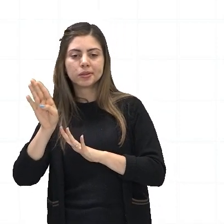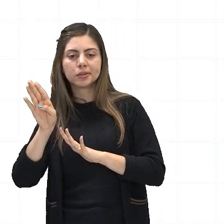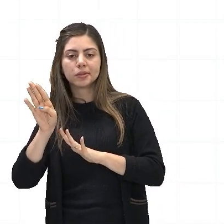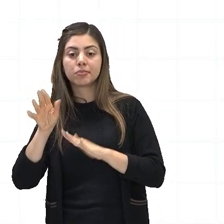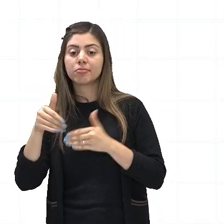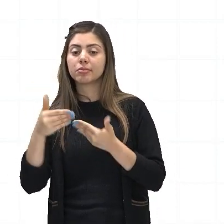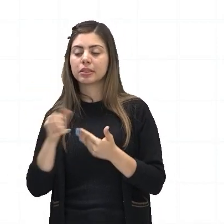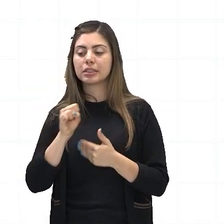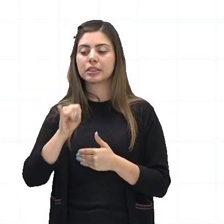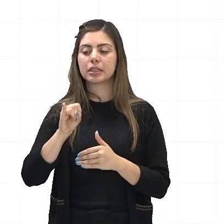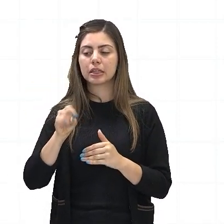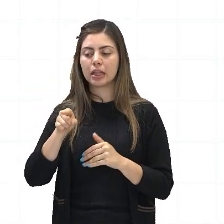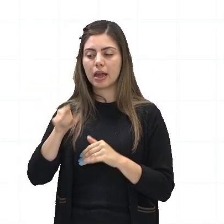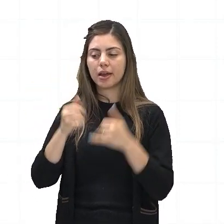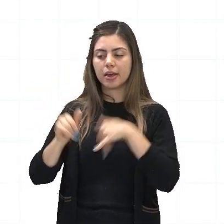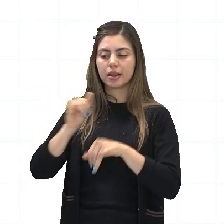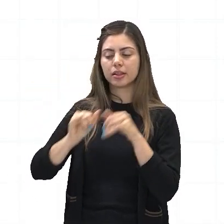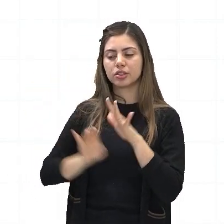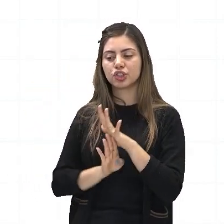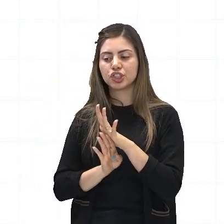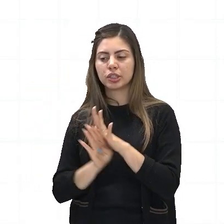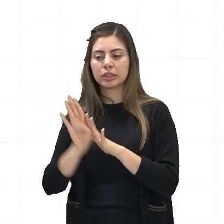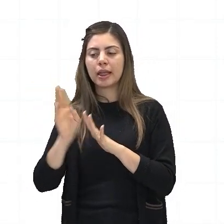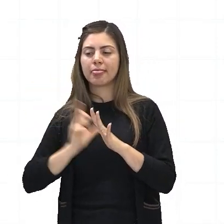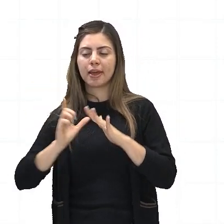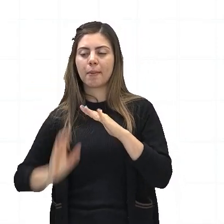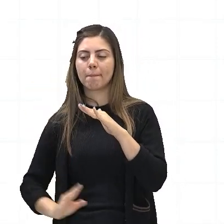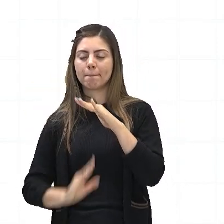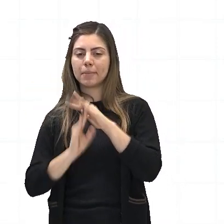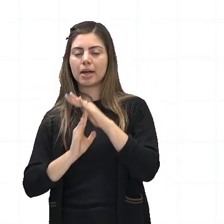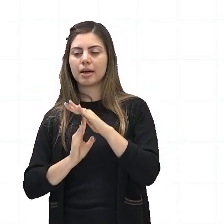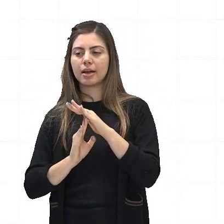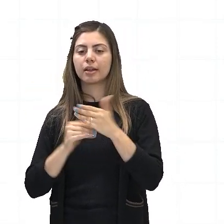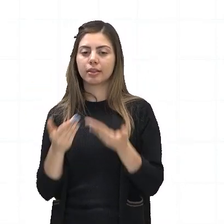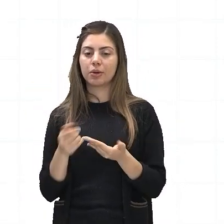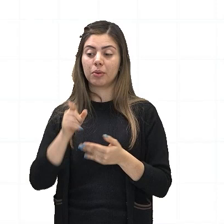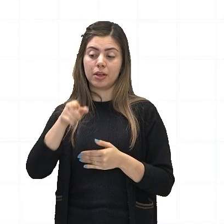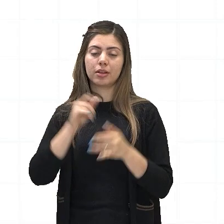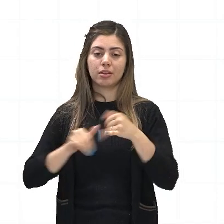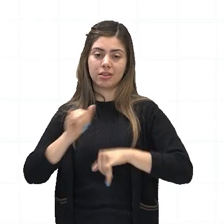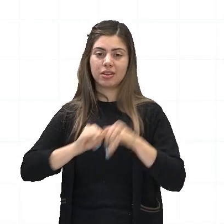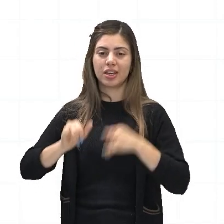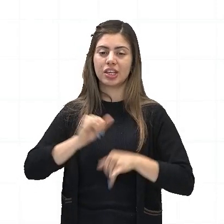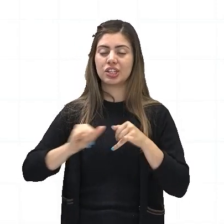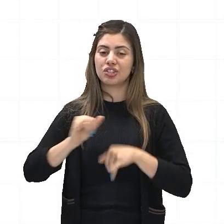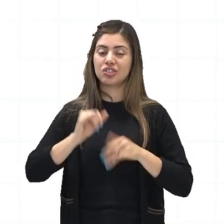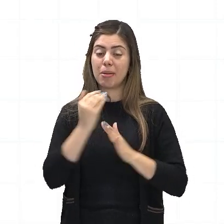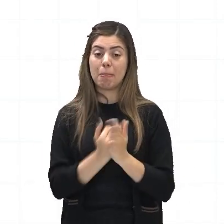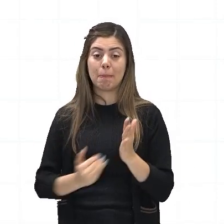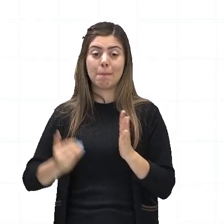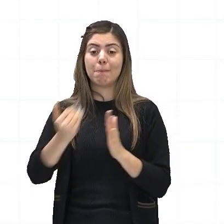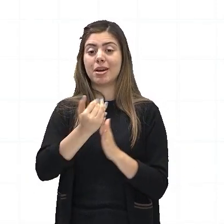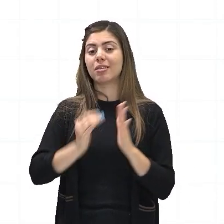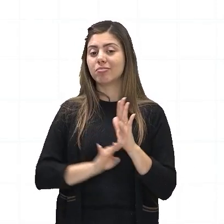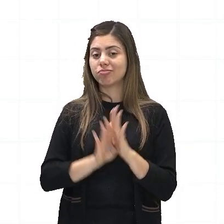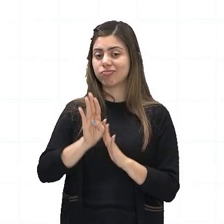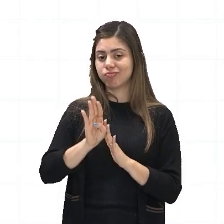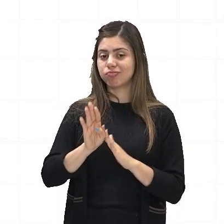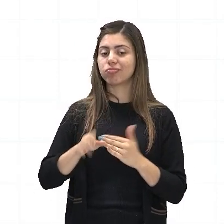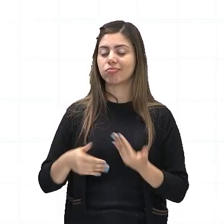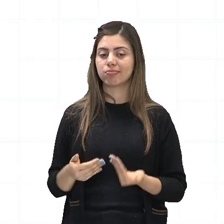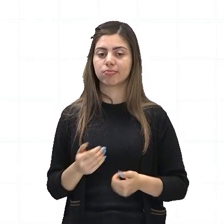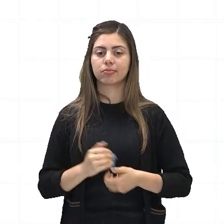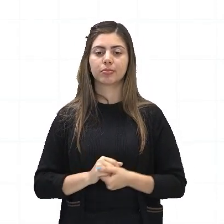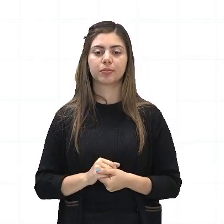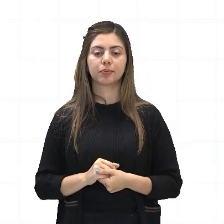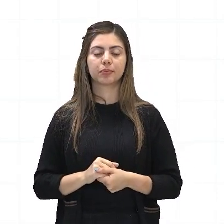a quantidade de energia elétrica, né? Então, ele vai consumir um pouco mais de energia elétrica se for um equipamento que tem uma potência mais